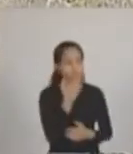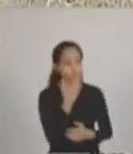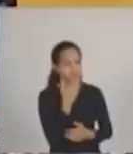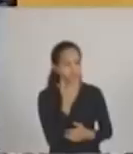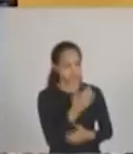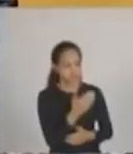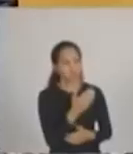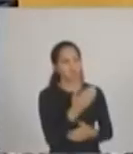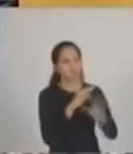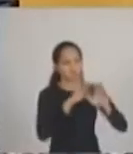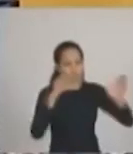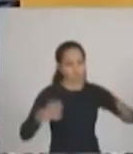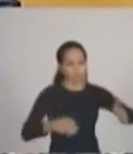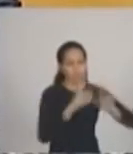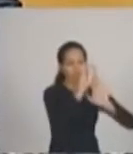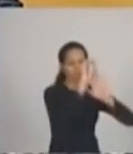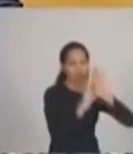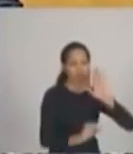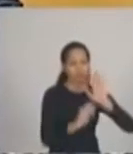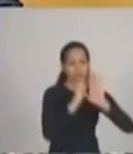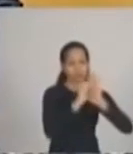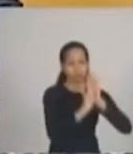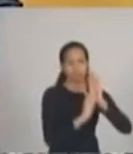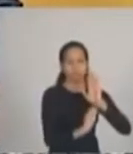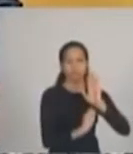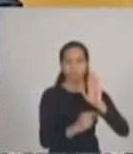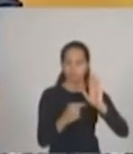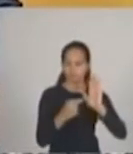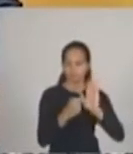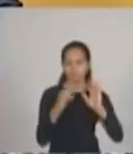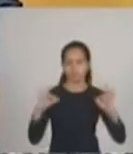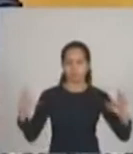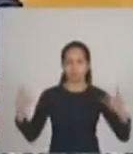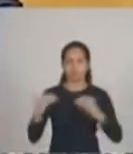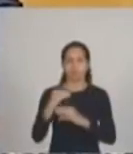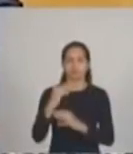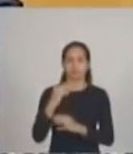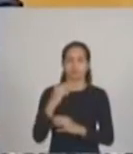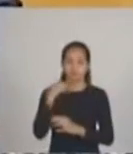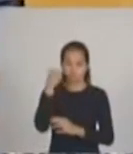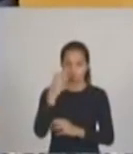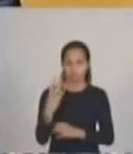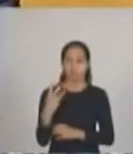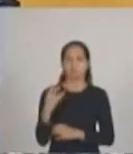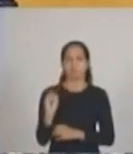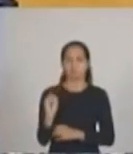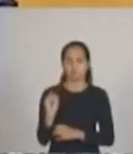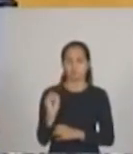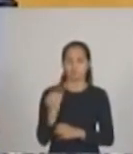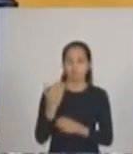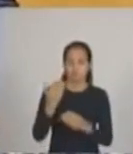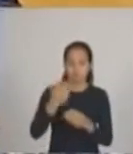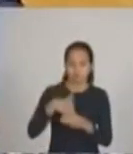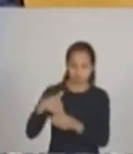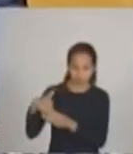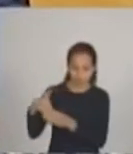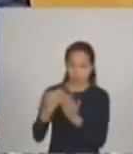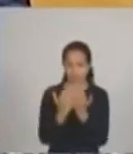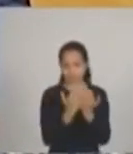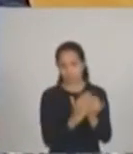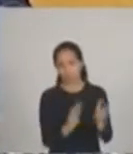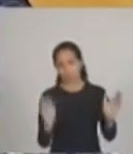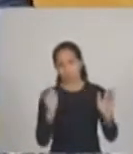ofício solicitando isso em nome, acredito eu, dos 30 parlamentares e abra aí para as assinaturas digitais